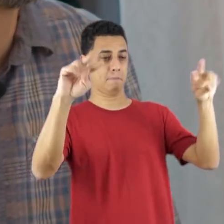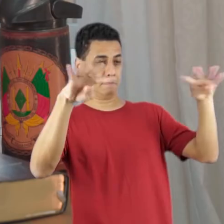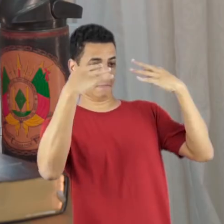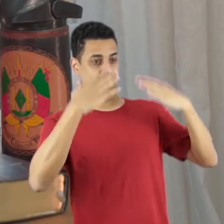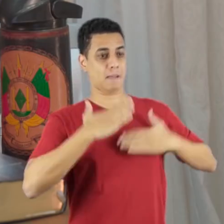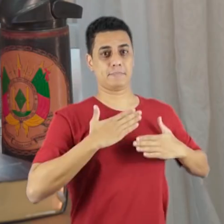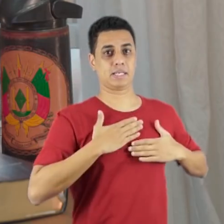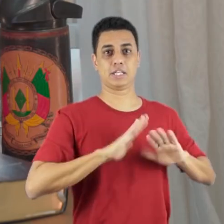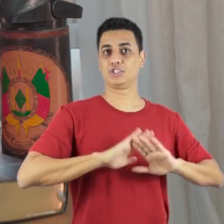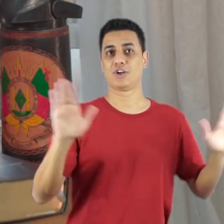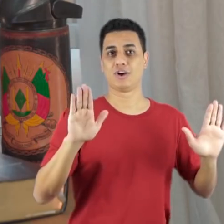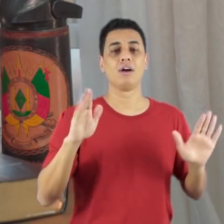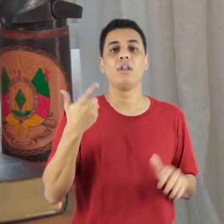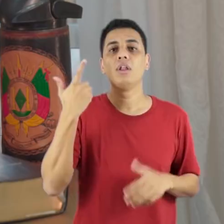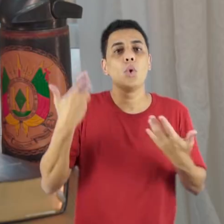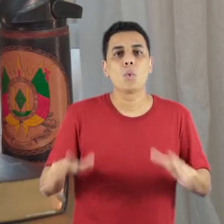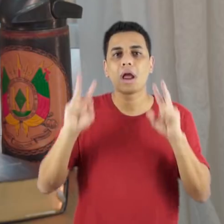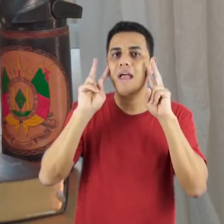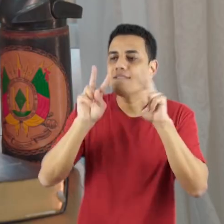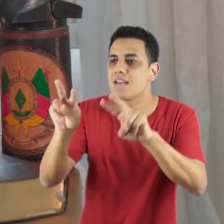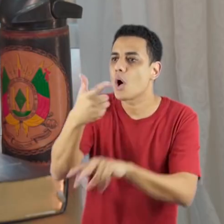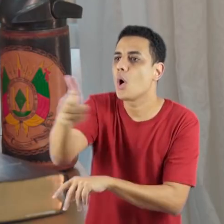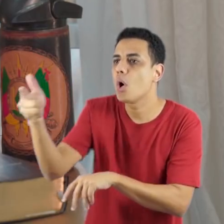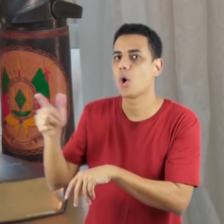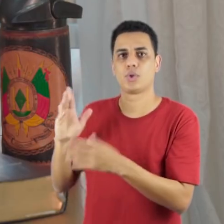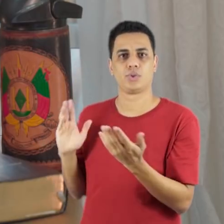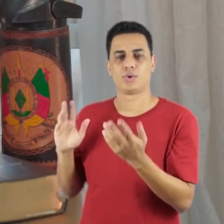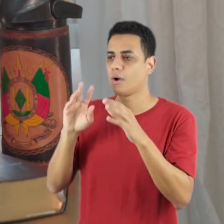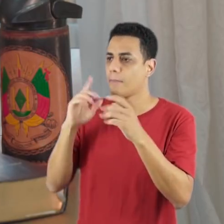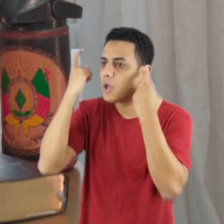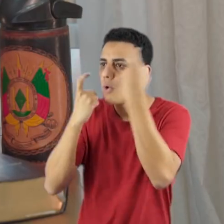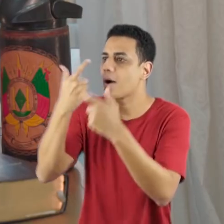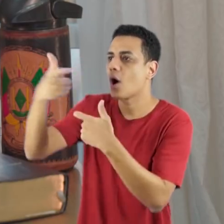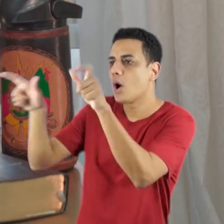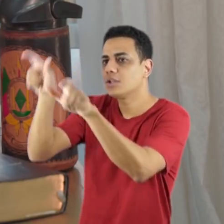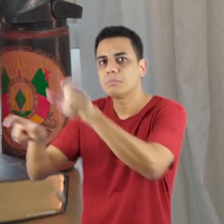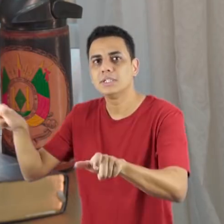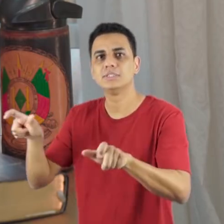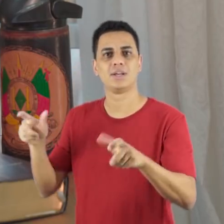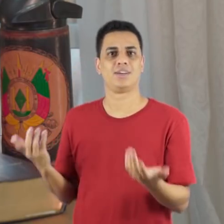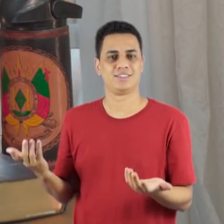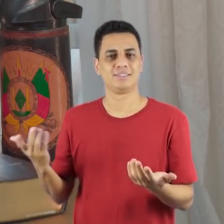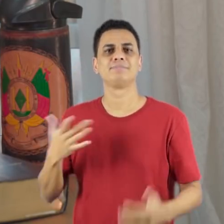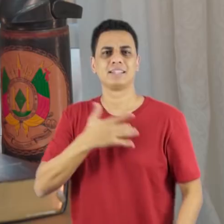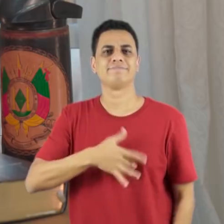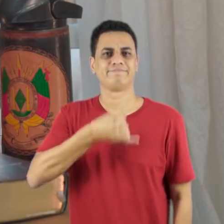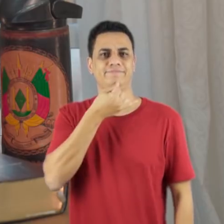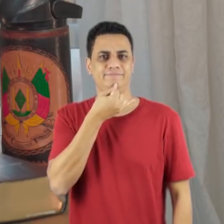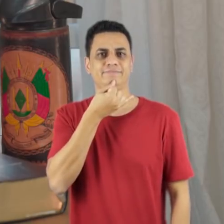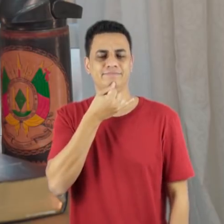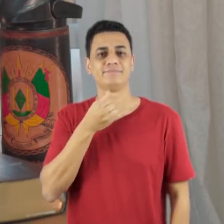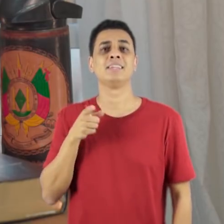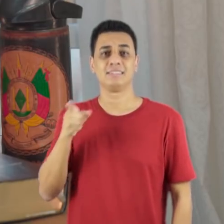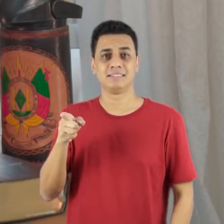narcisista. Não há espaço para o outro ou para o que está além de mim mesmo, daquilo que não interfere em quem eu sou ou no que eu faço.